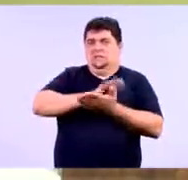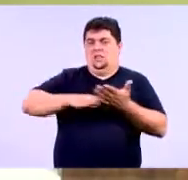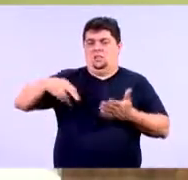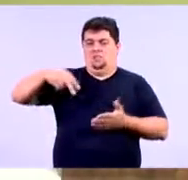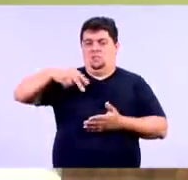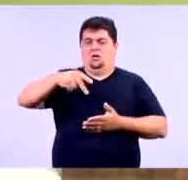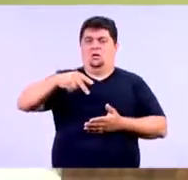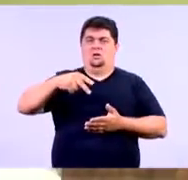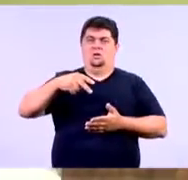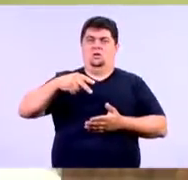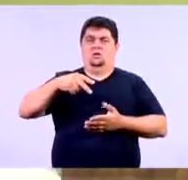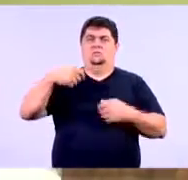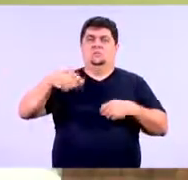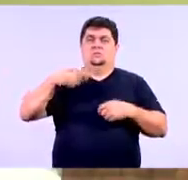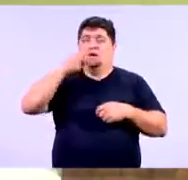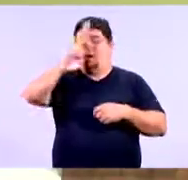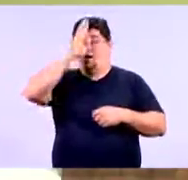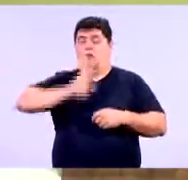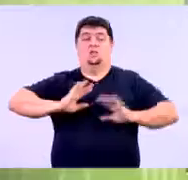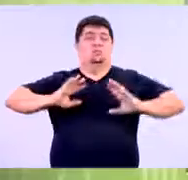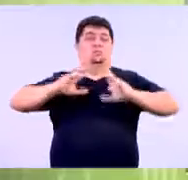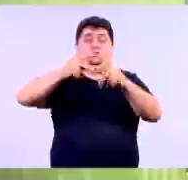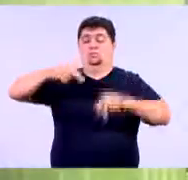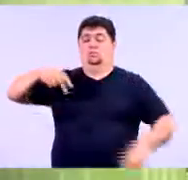possa se locomover de um lugar para o outro.